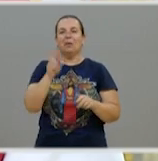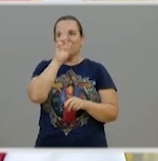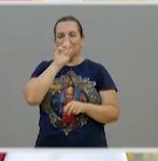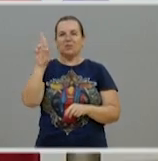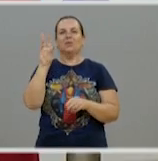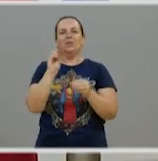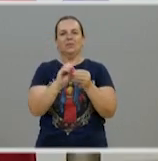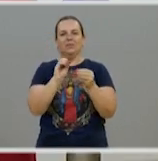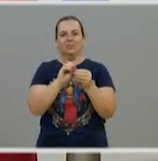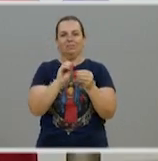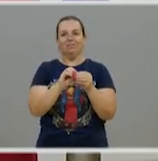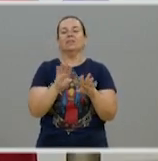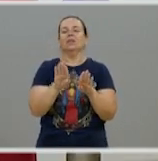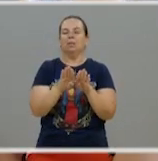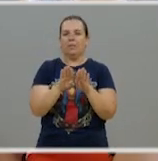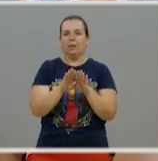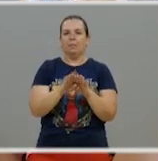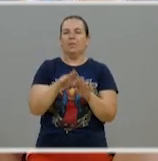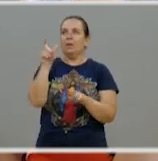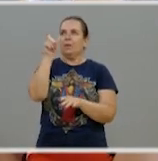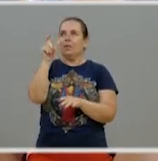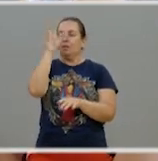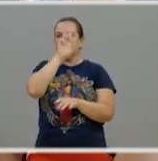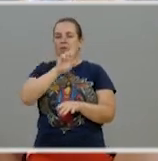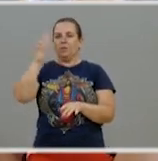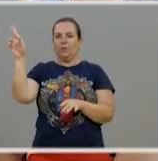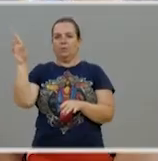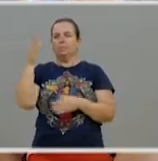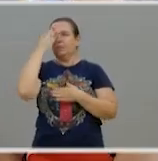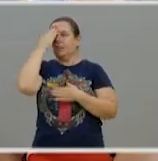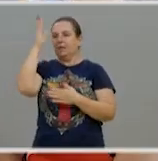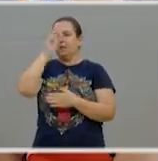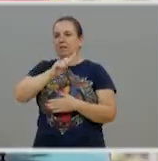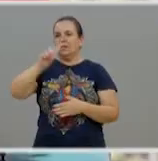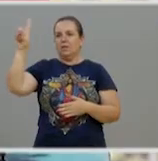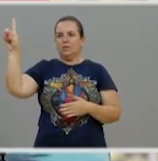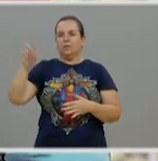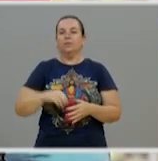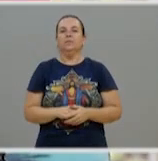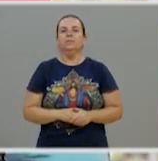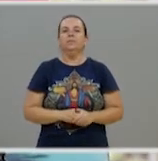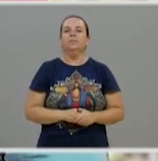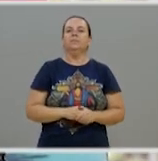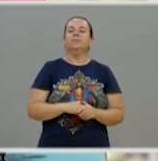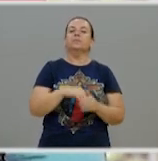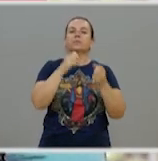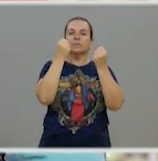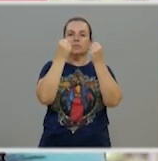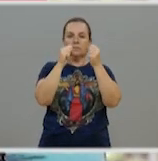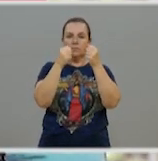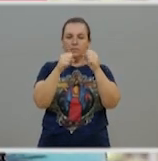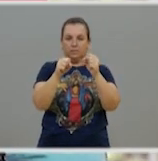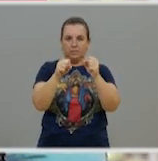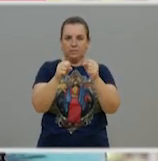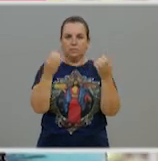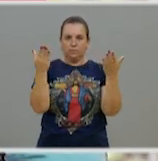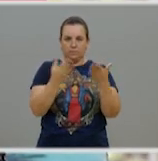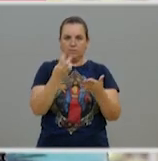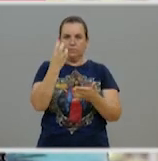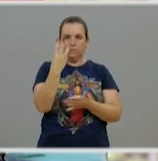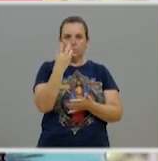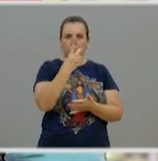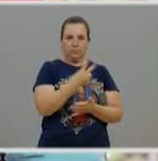dito. Palavra do Senhor. Graças a Deus. O responsório de hoje é o Salmo